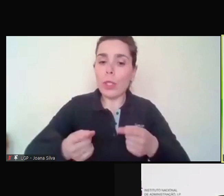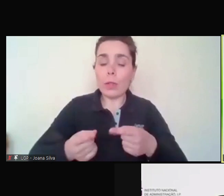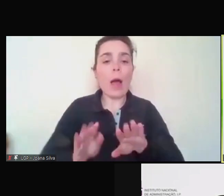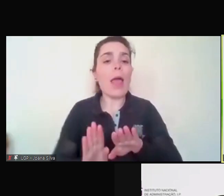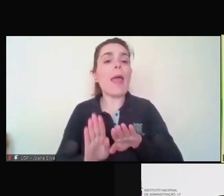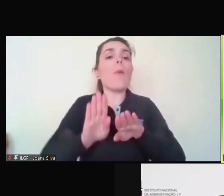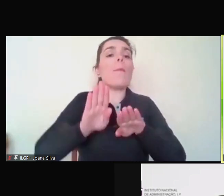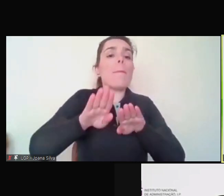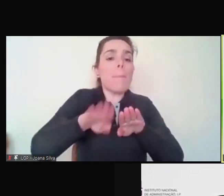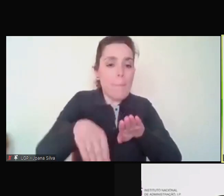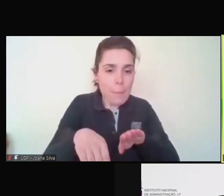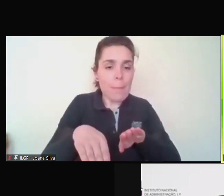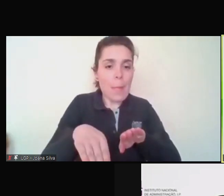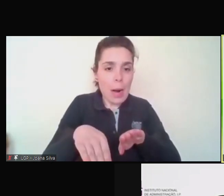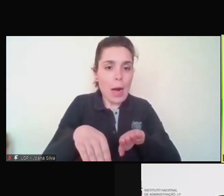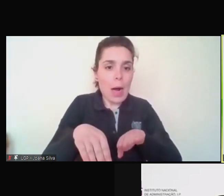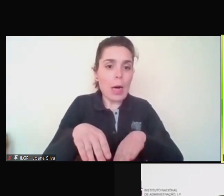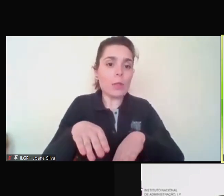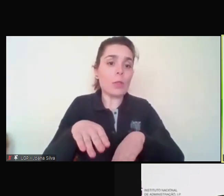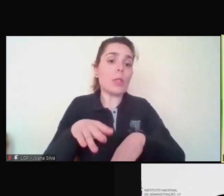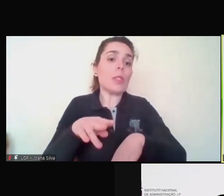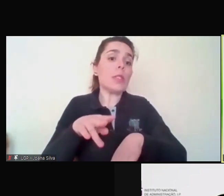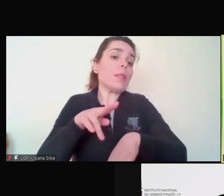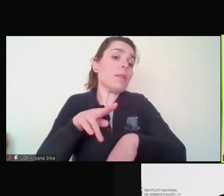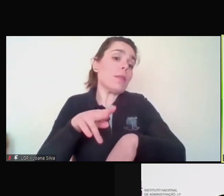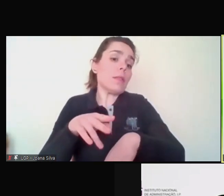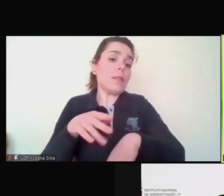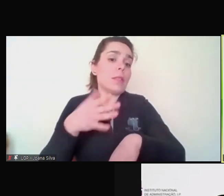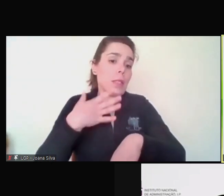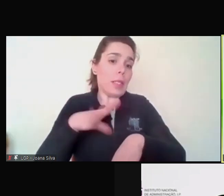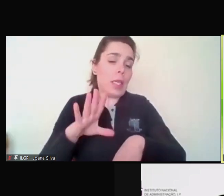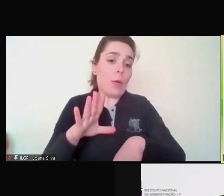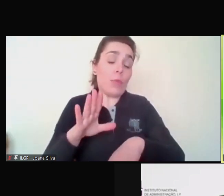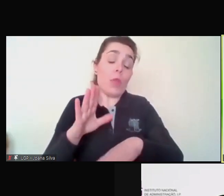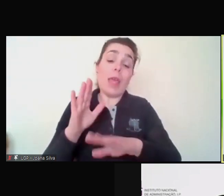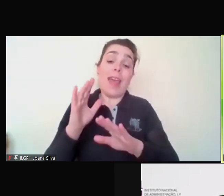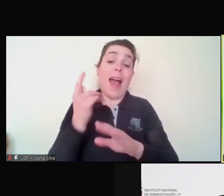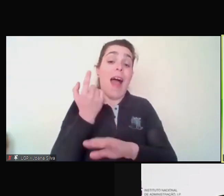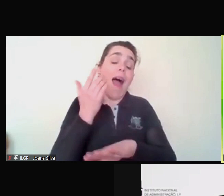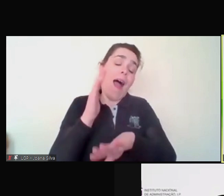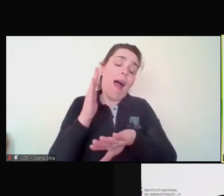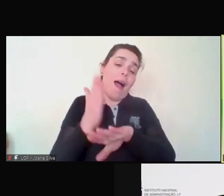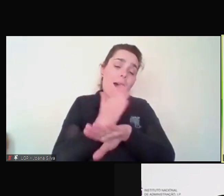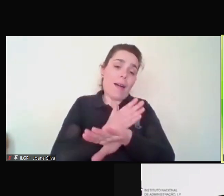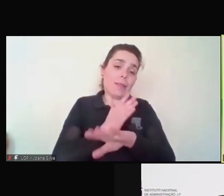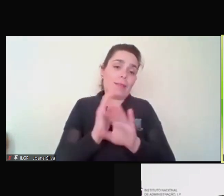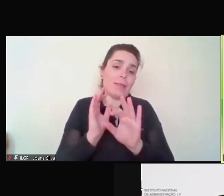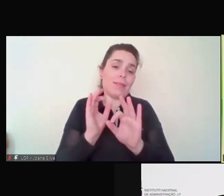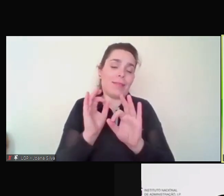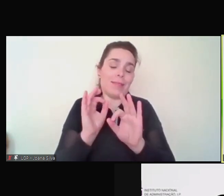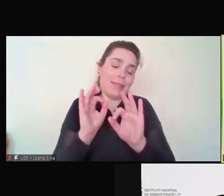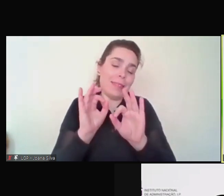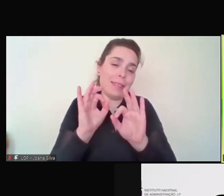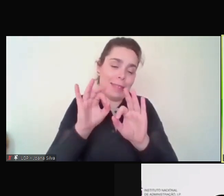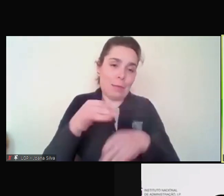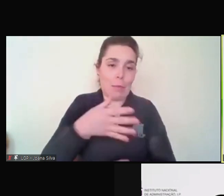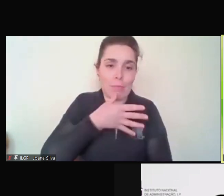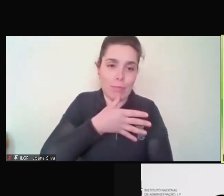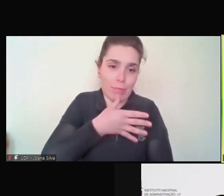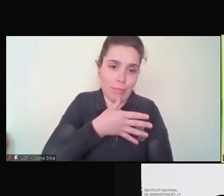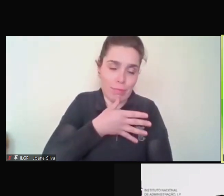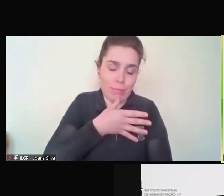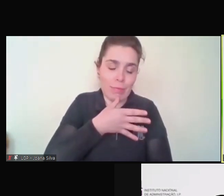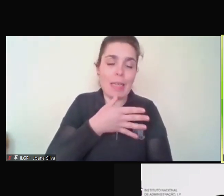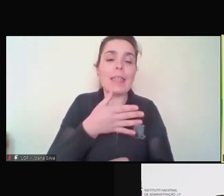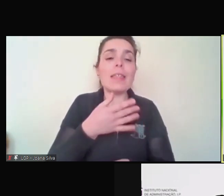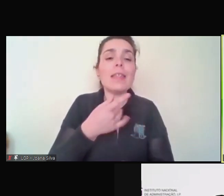na direção que queremos ser. Por último, e antes de alargar a reflexão aos nossos distintos convidados, eu gostava de